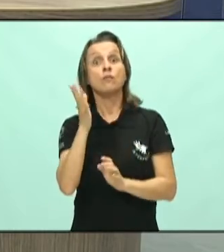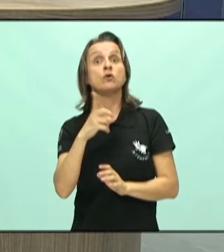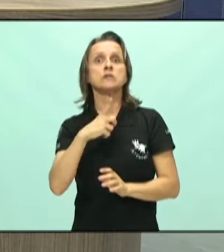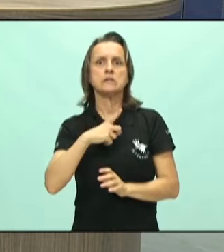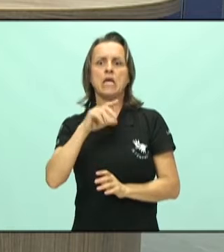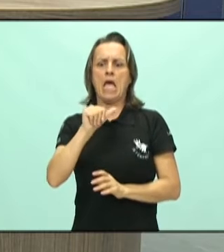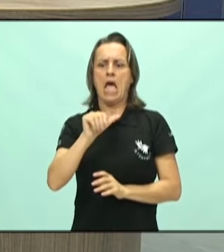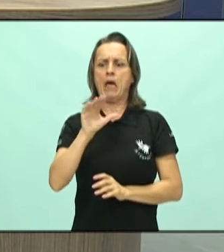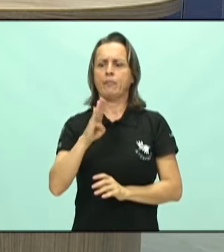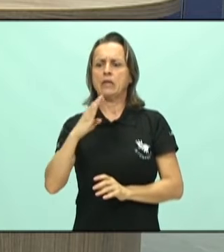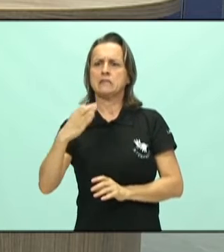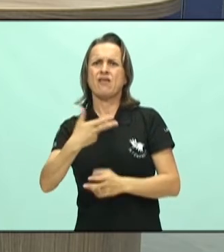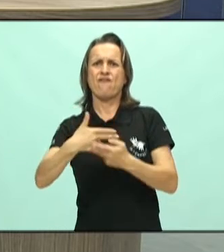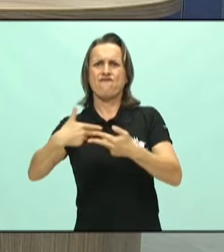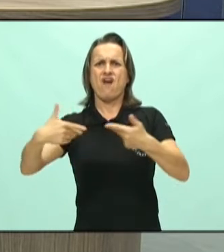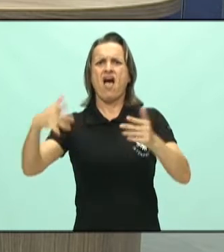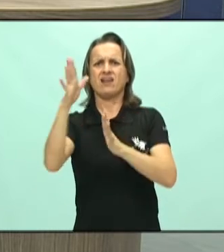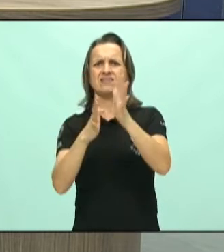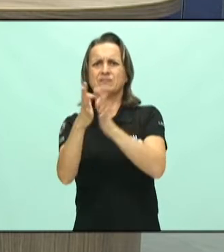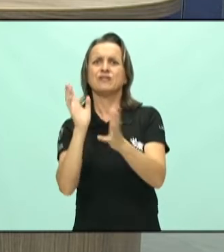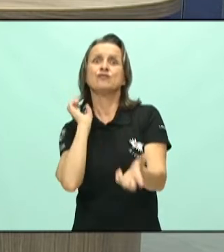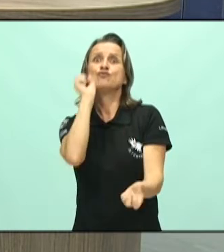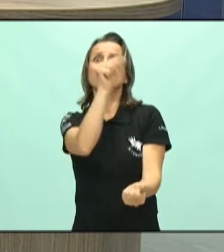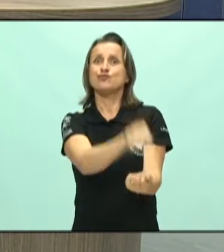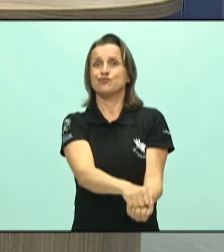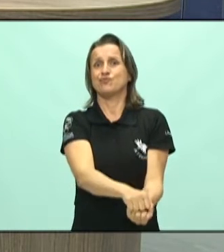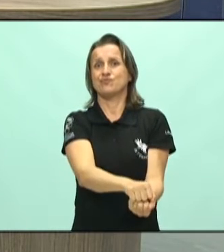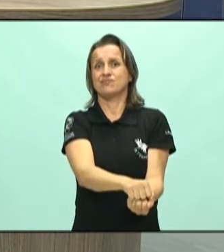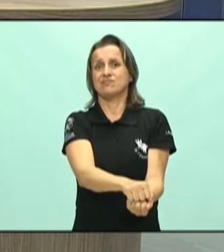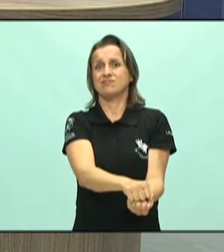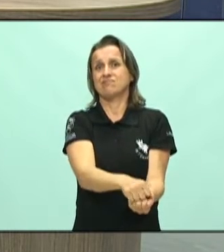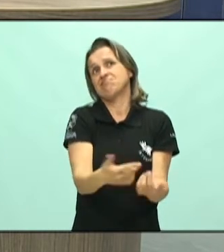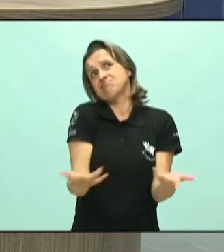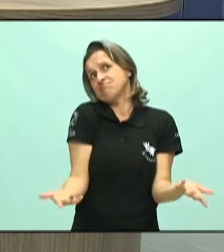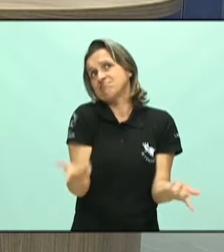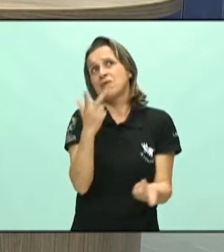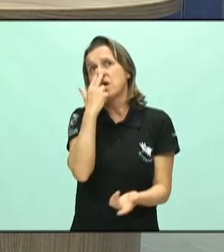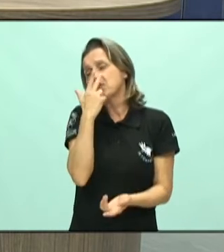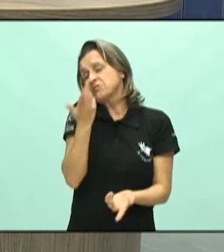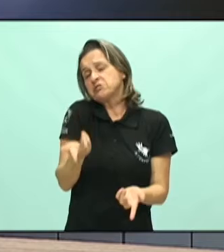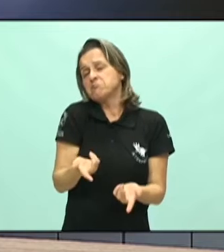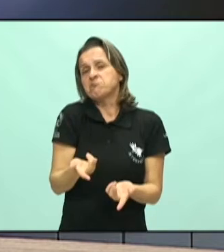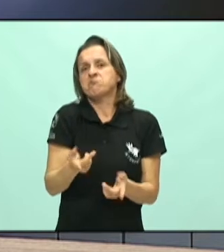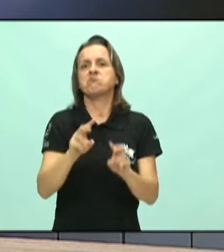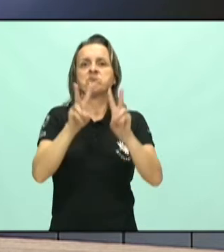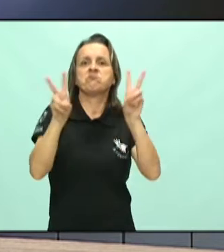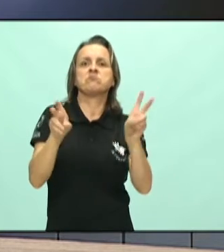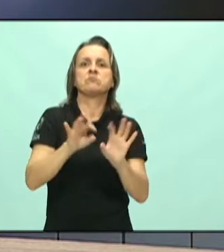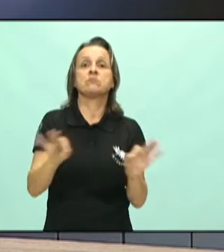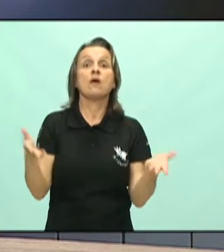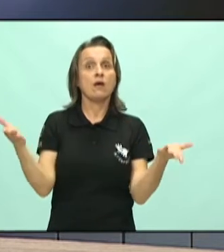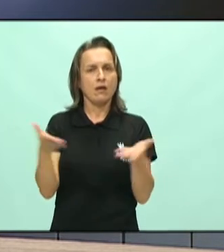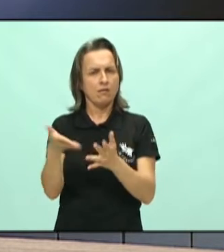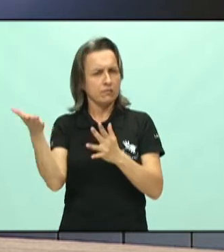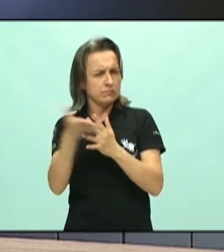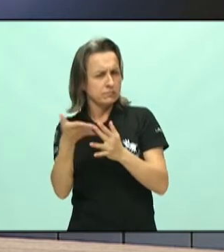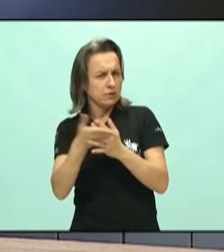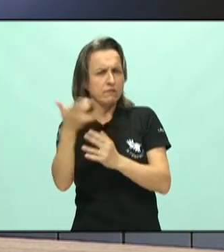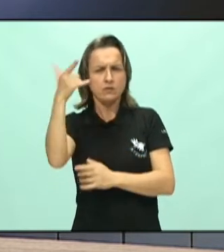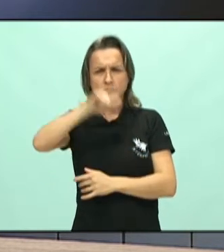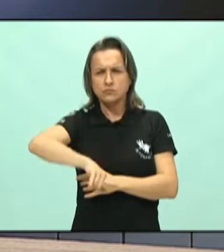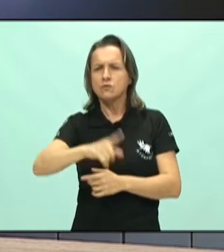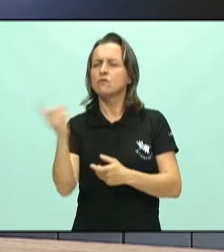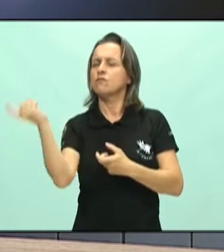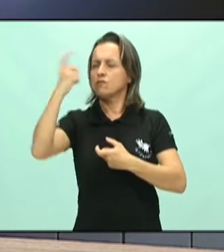gostando, isso acontece, isso pode acontecer. Não deixa de ser uma questão comercial bem simples até. Nós vamos fazer mais um rápido intervalo, já voltamos